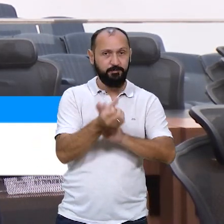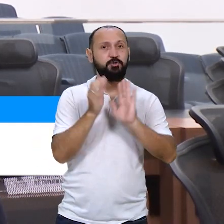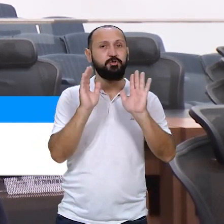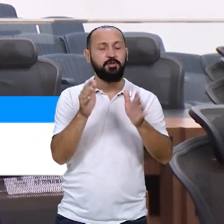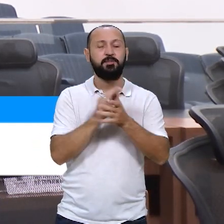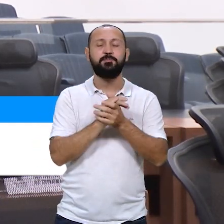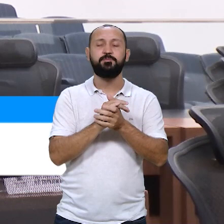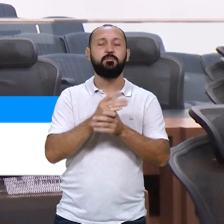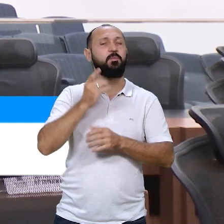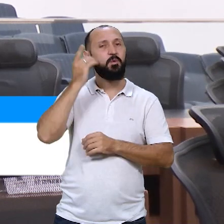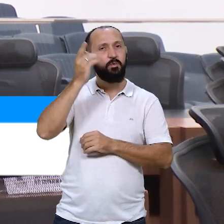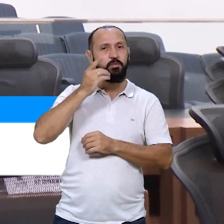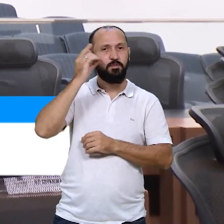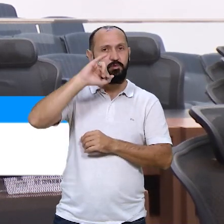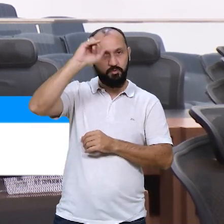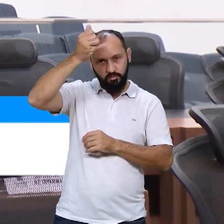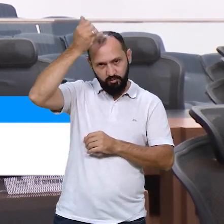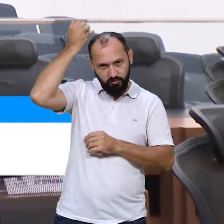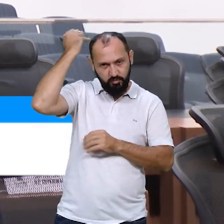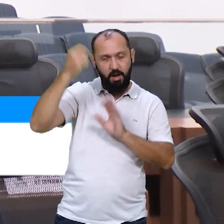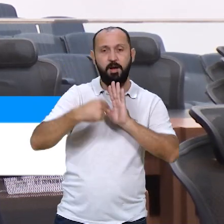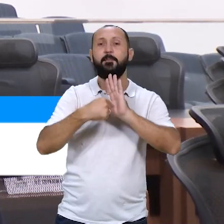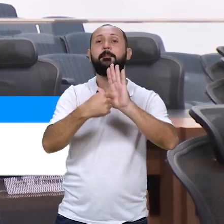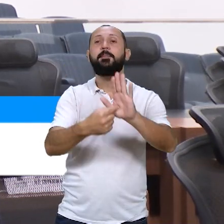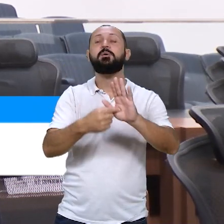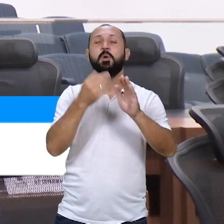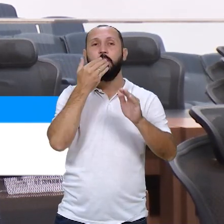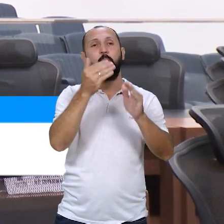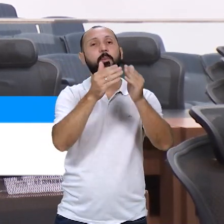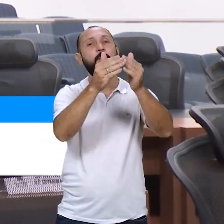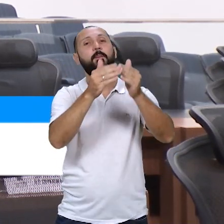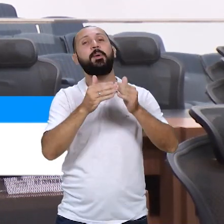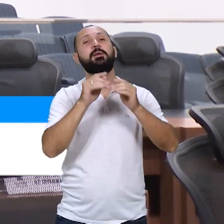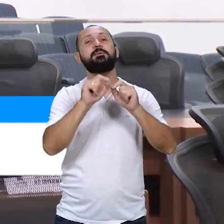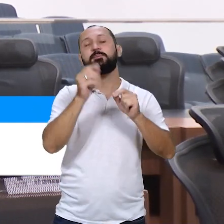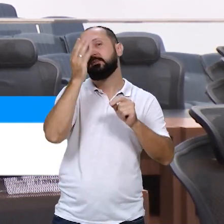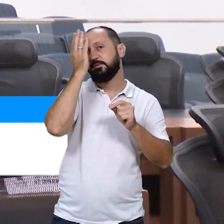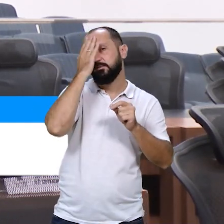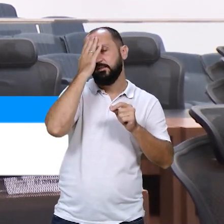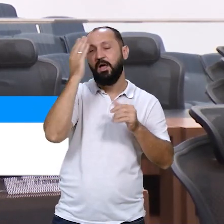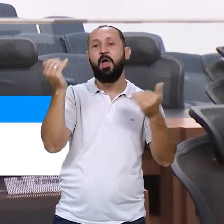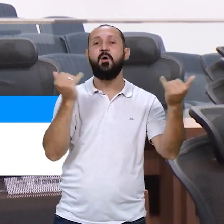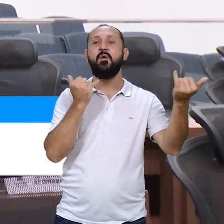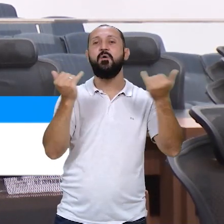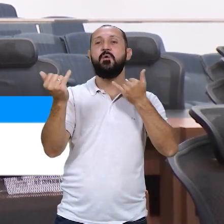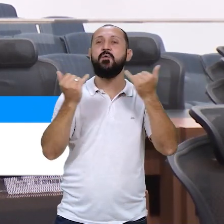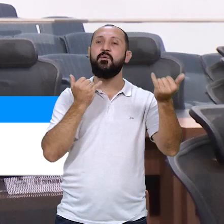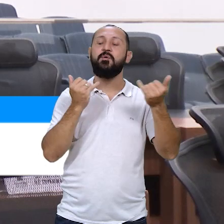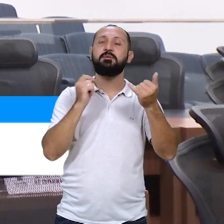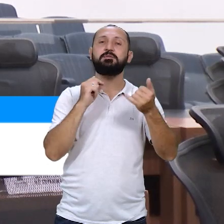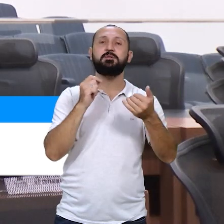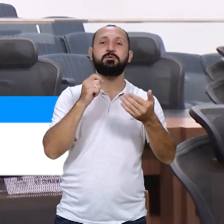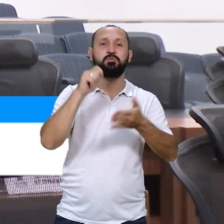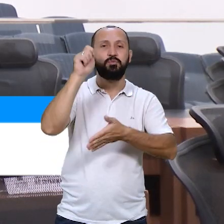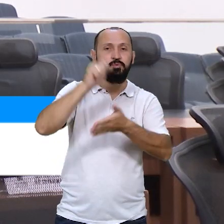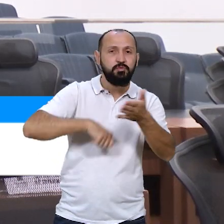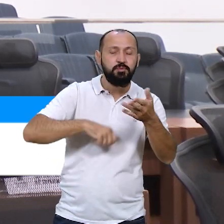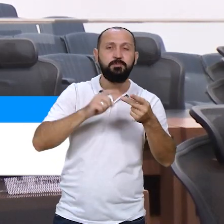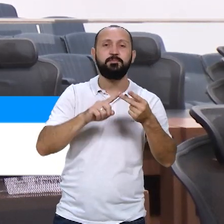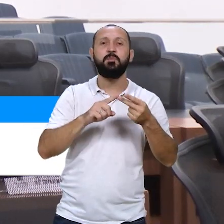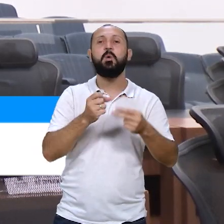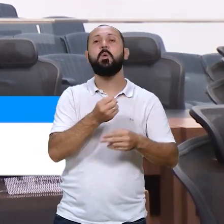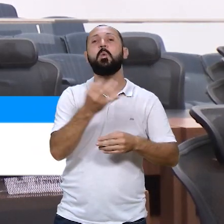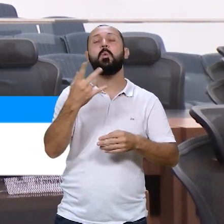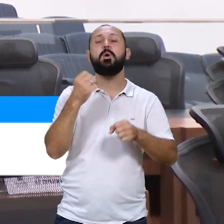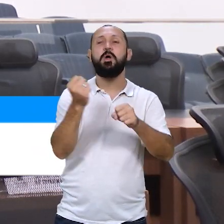foi realizada no primeiro semestre. O deputado Júnior Mock, do MDB, apresentou um requerimento para saber mais informações a